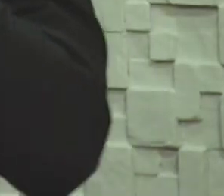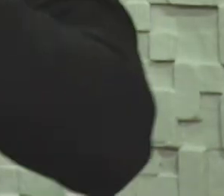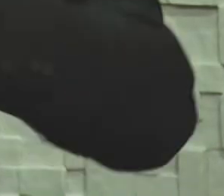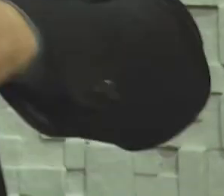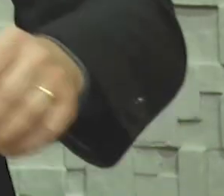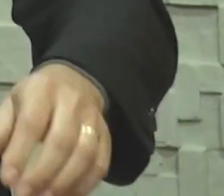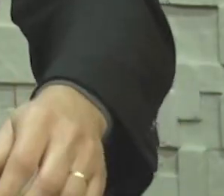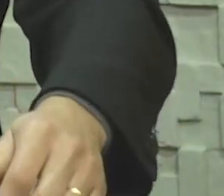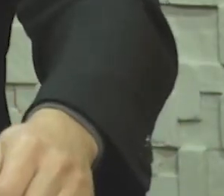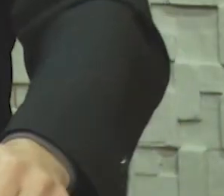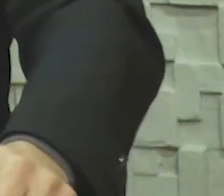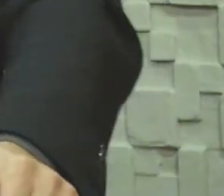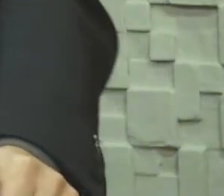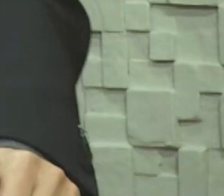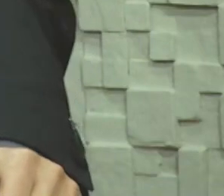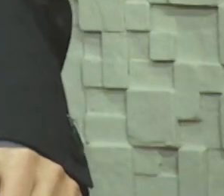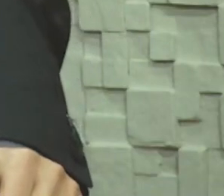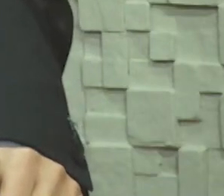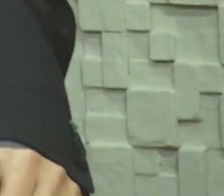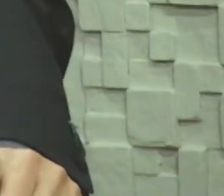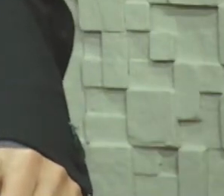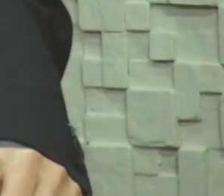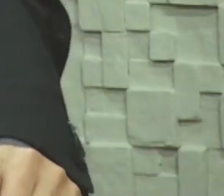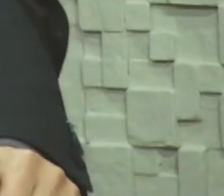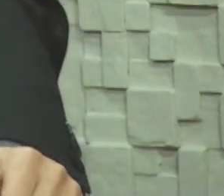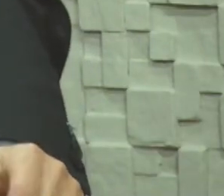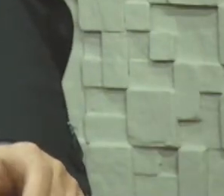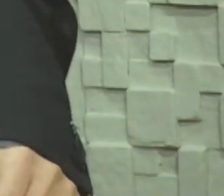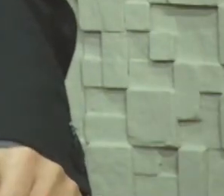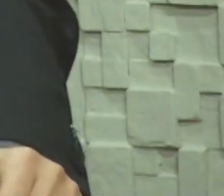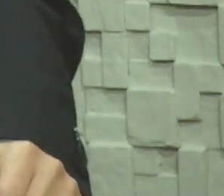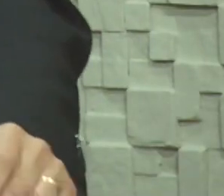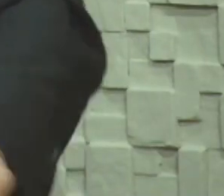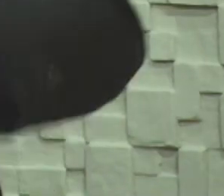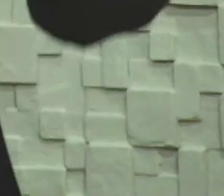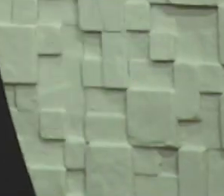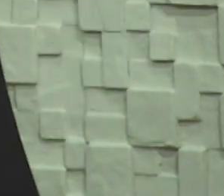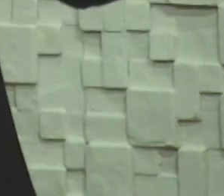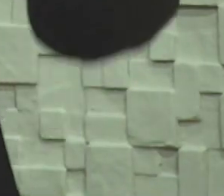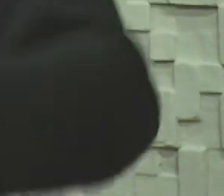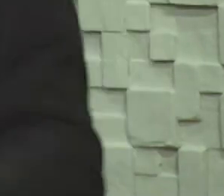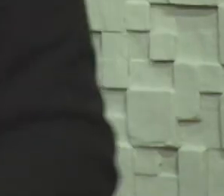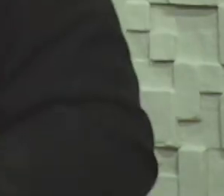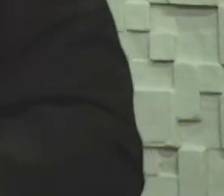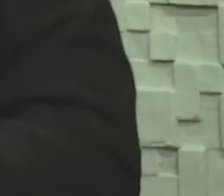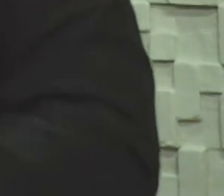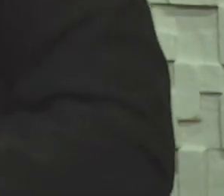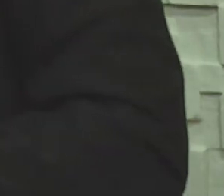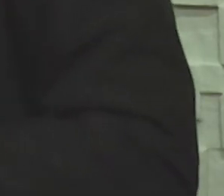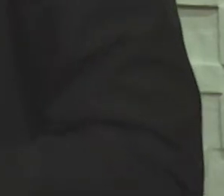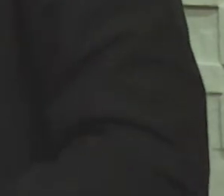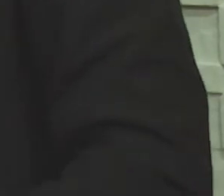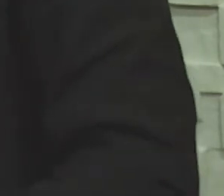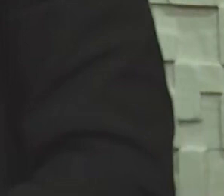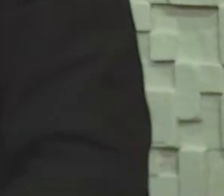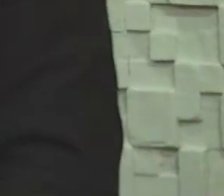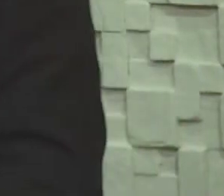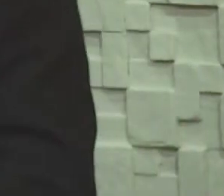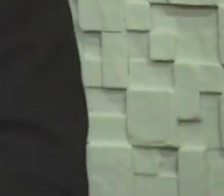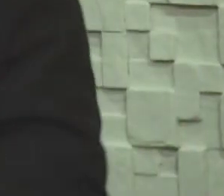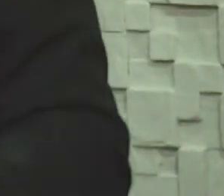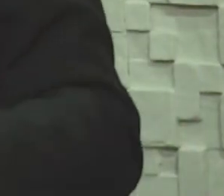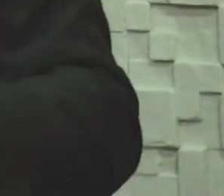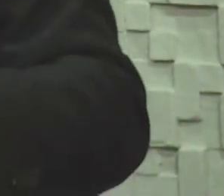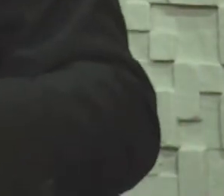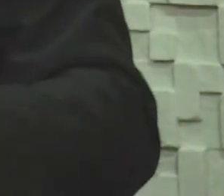nos quantos tivemos que descarregar né e emocionante ver que no momento que abre aqueles livros grandes lá vereador Pimenta e